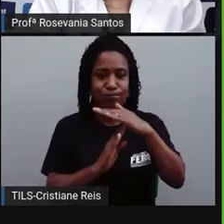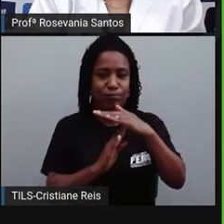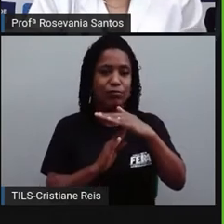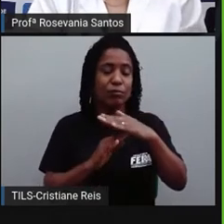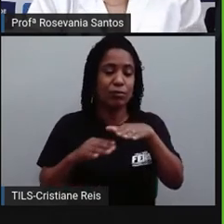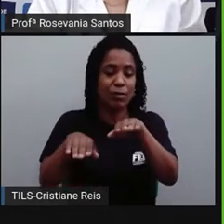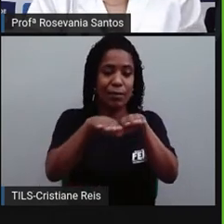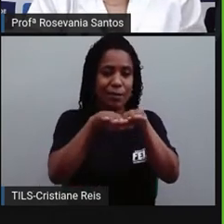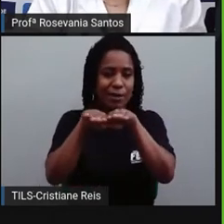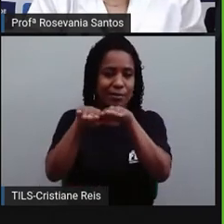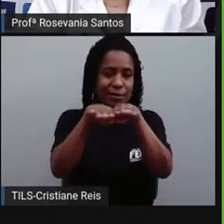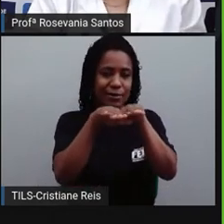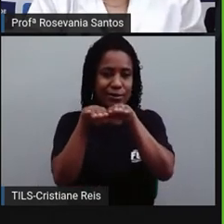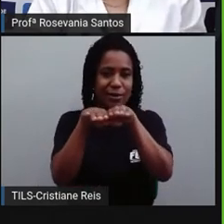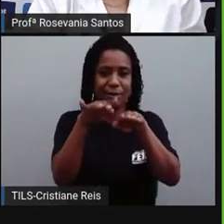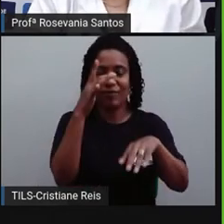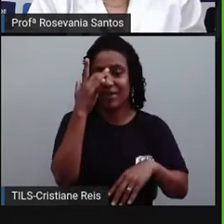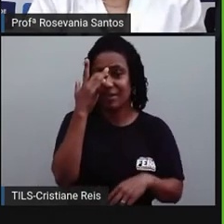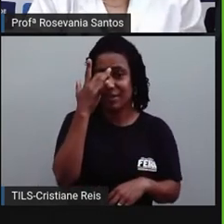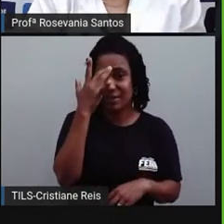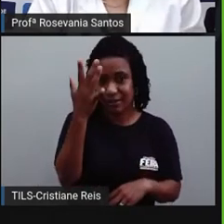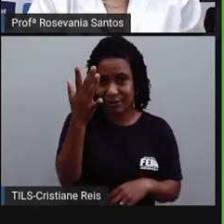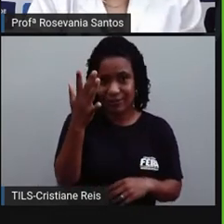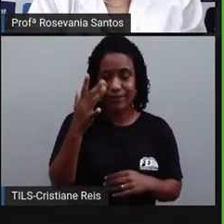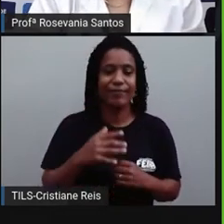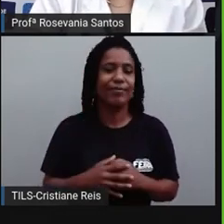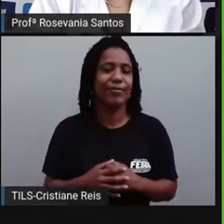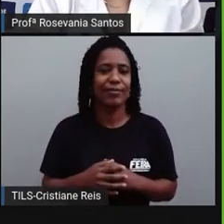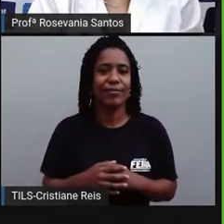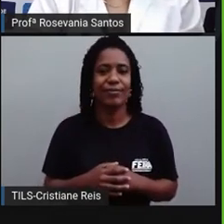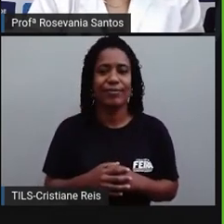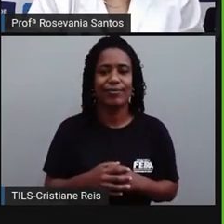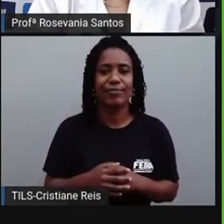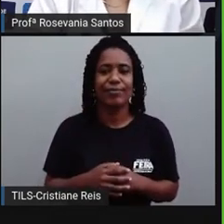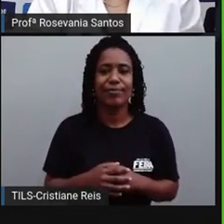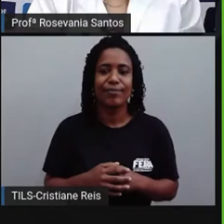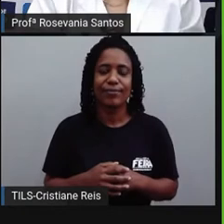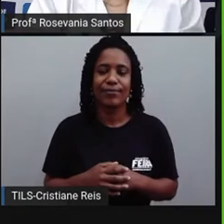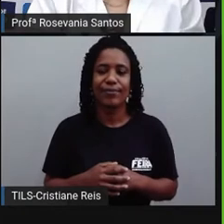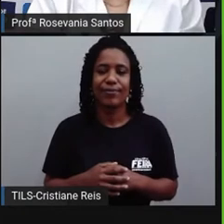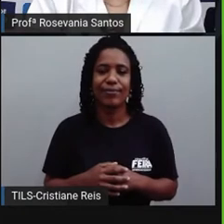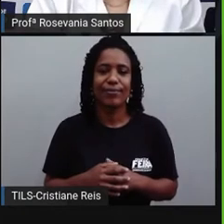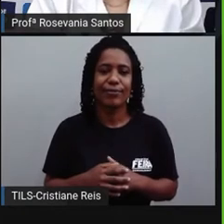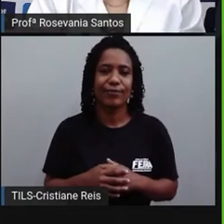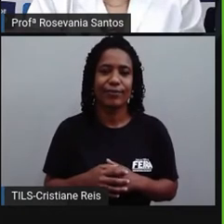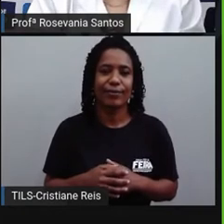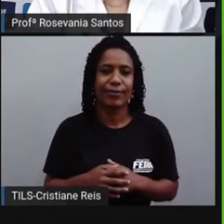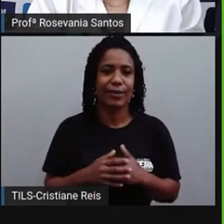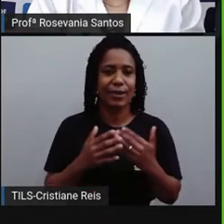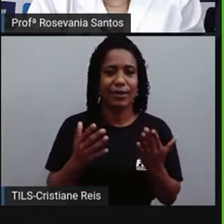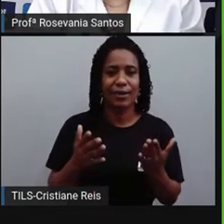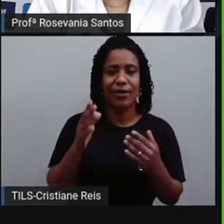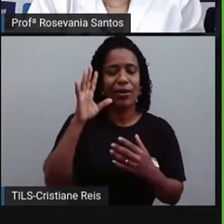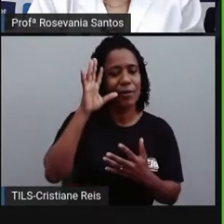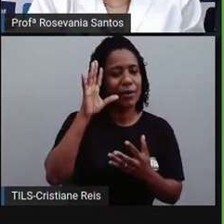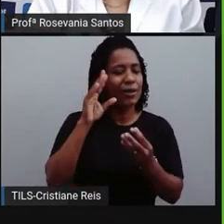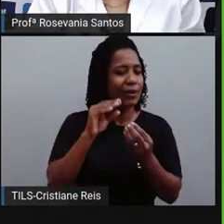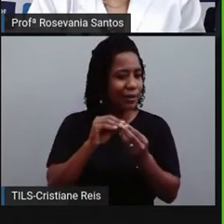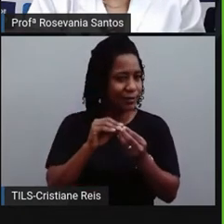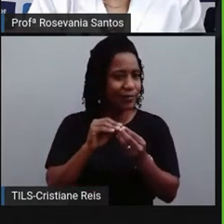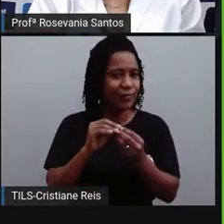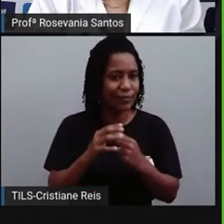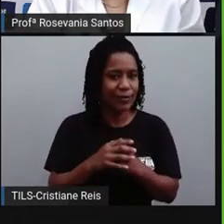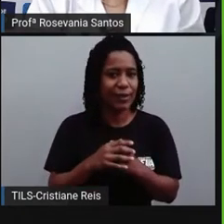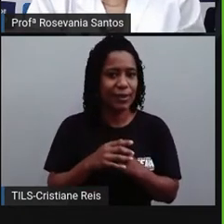de... para sonar esse tipo de distorção. Bom, bora entender isso. Olha aqui